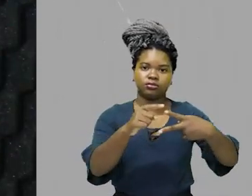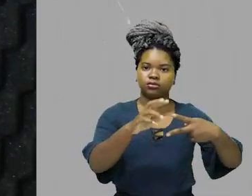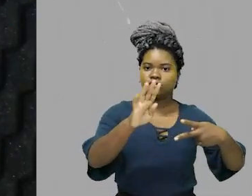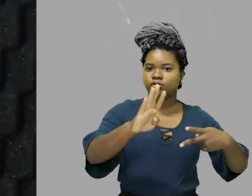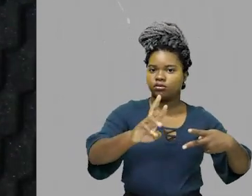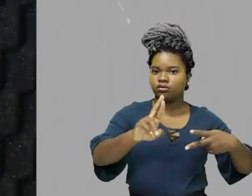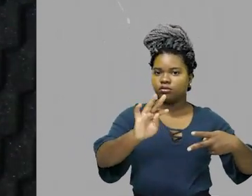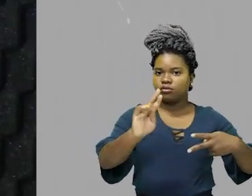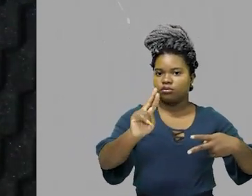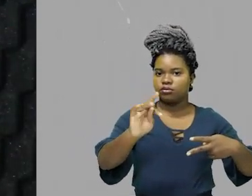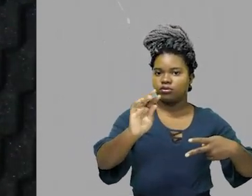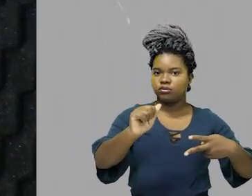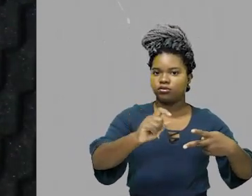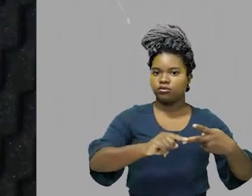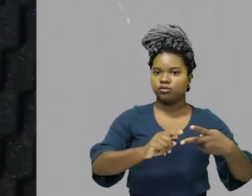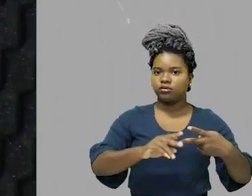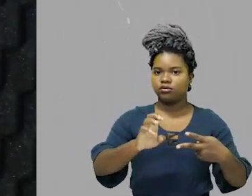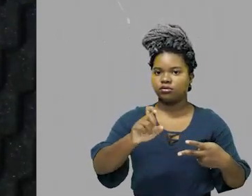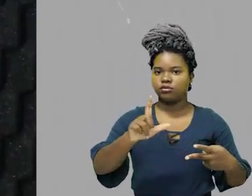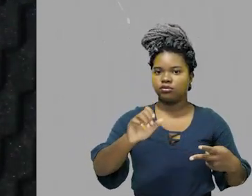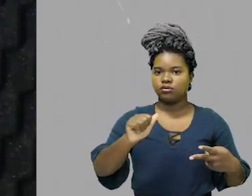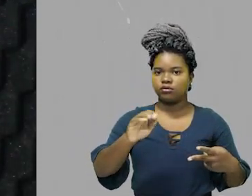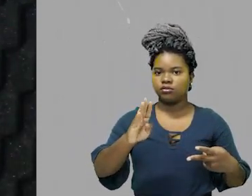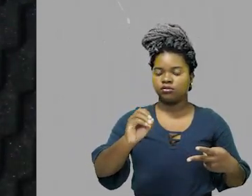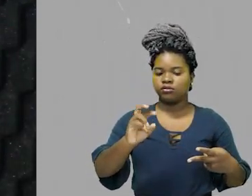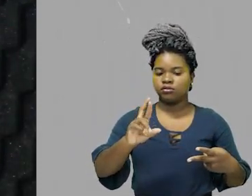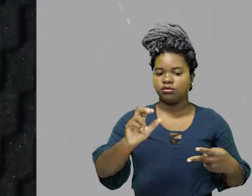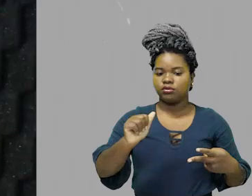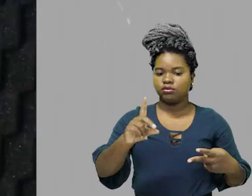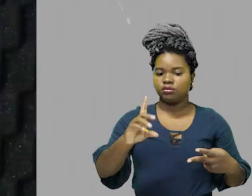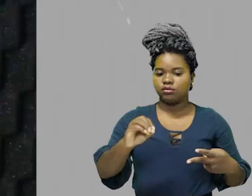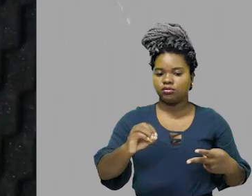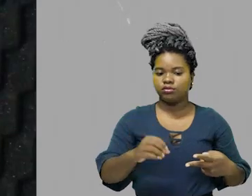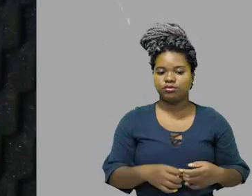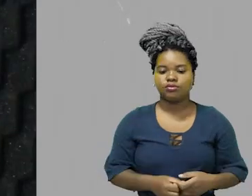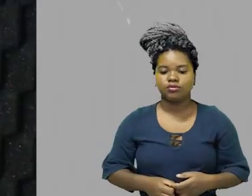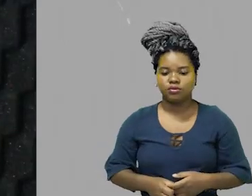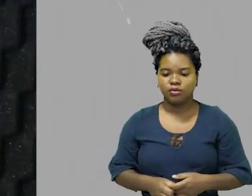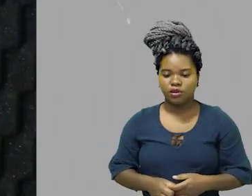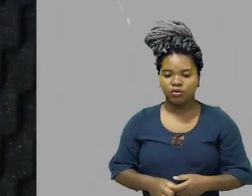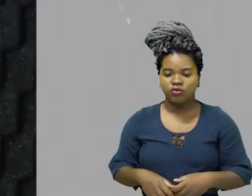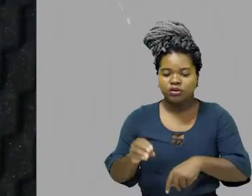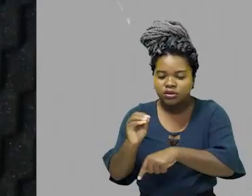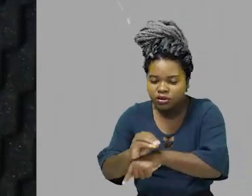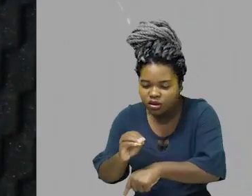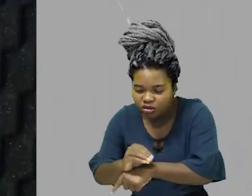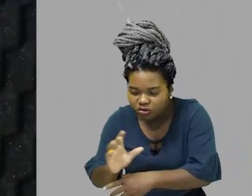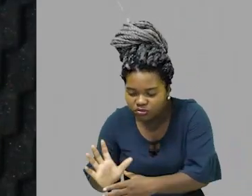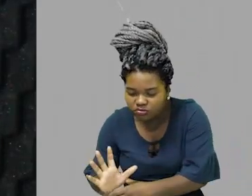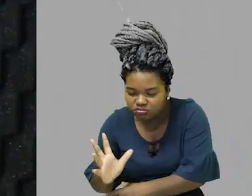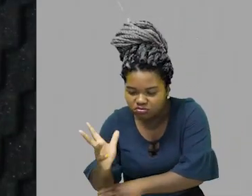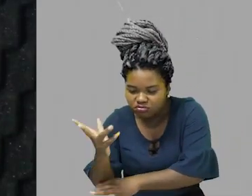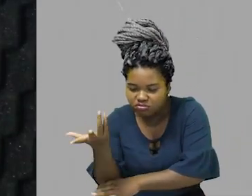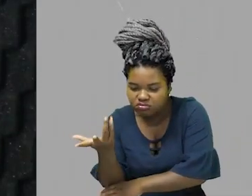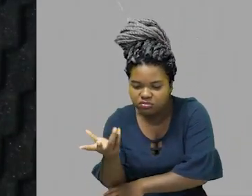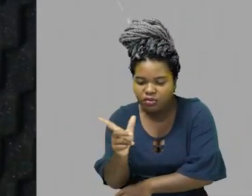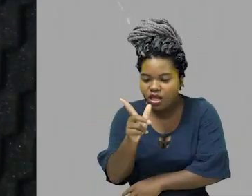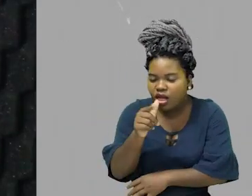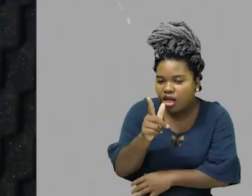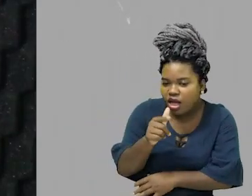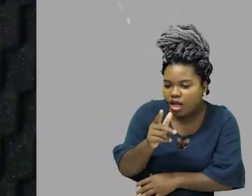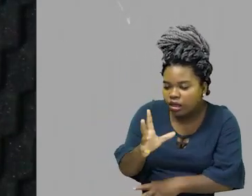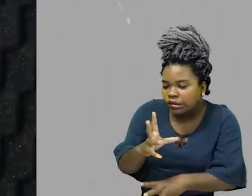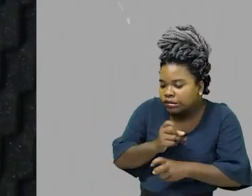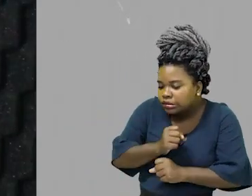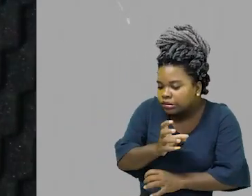a seiva elaborada. Sabe quando você rega a planta e ela absorve a água e os sais minerais do